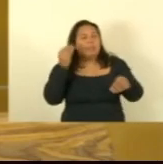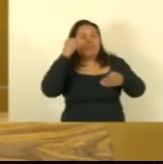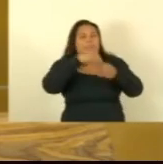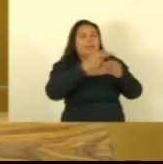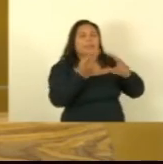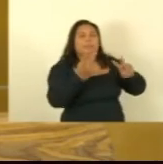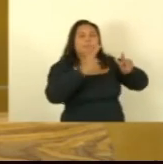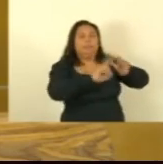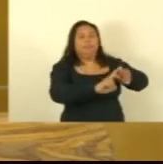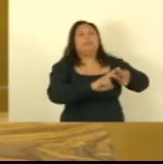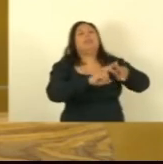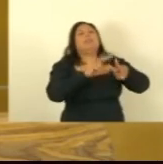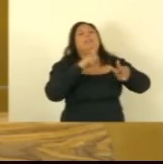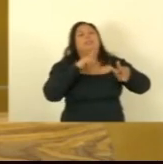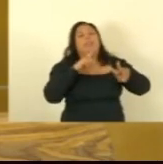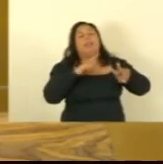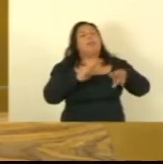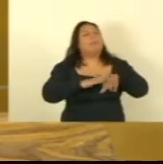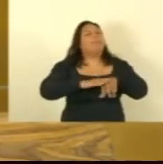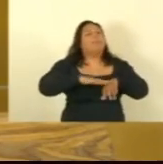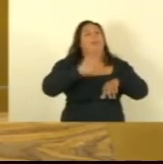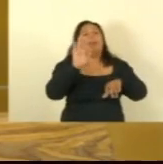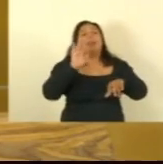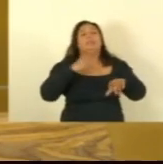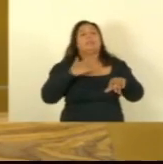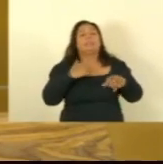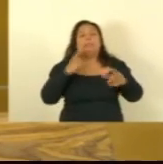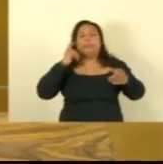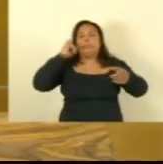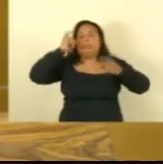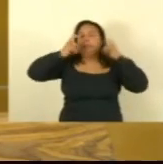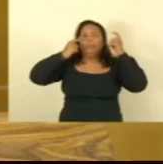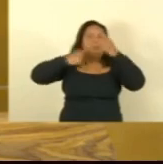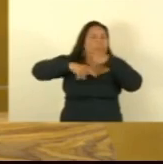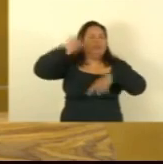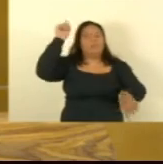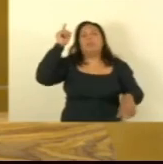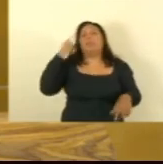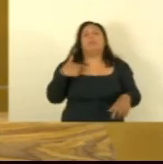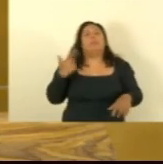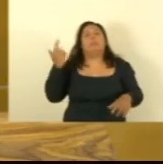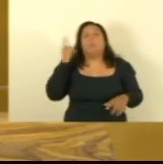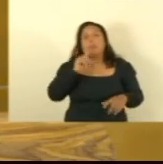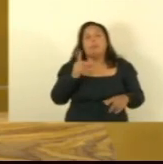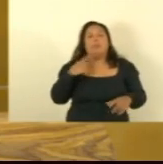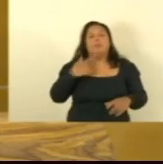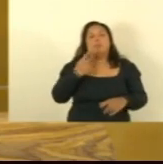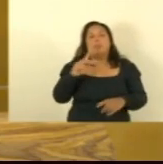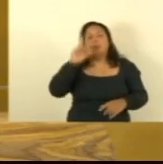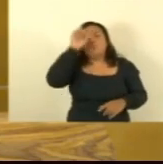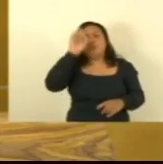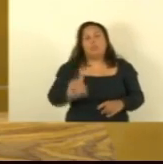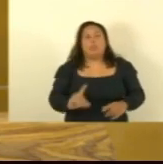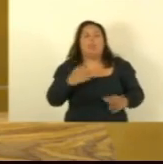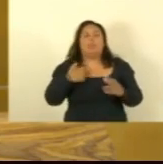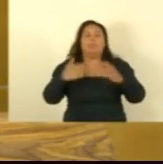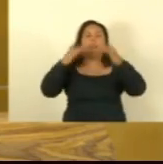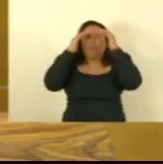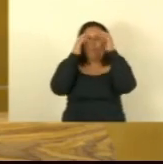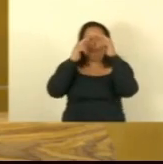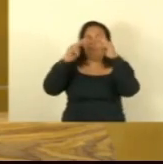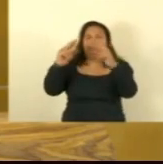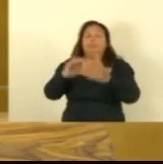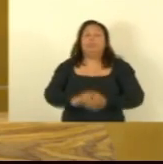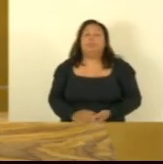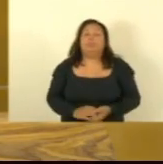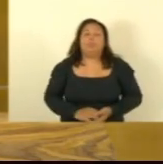confinado, ele fica ainda mais revoltado se não puder ter os seus direitos respeitados.